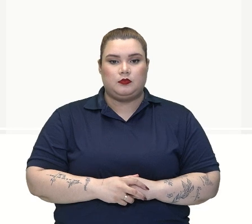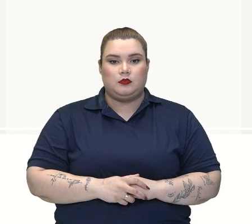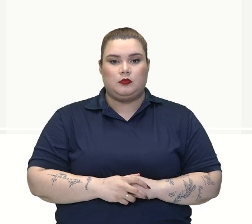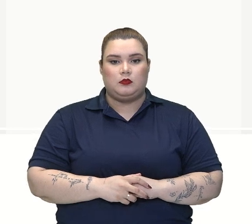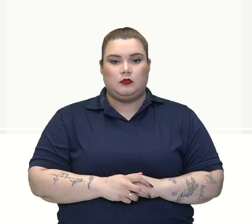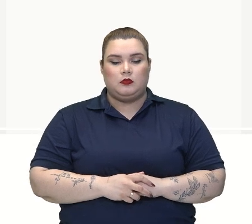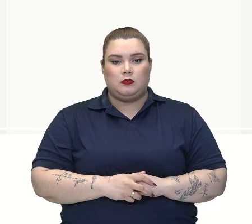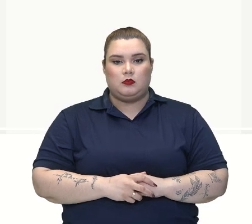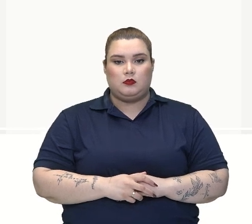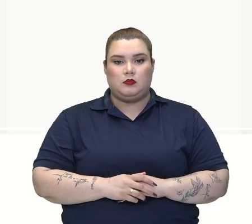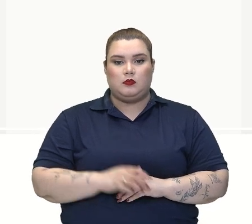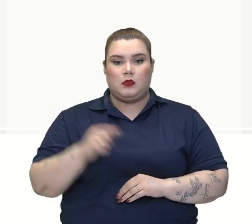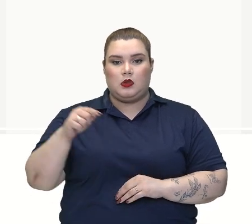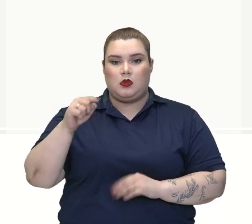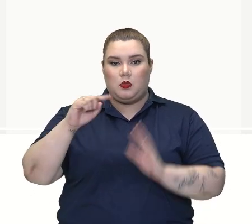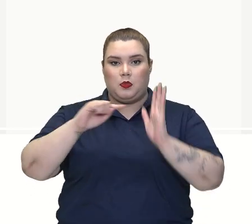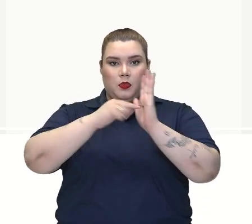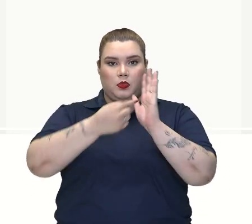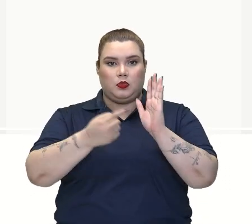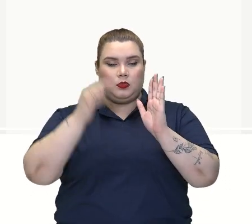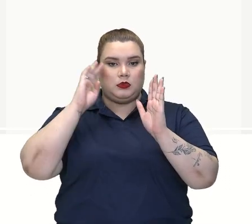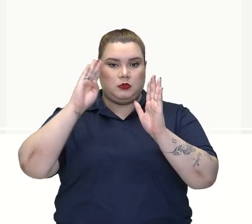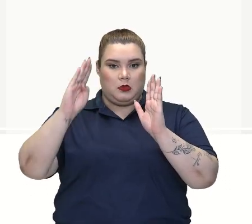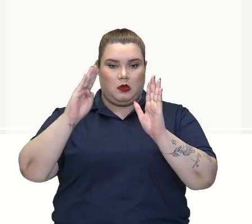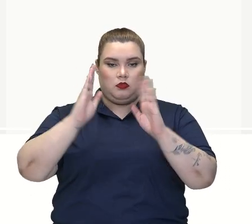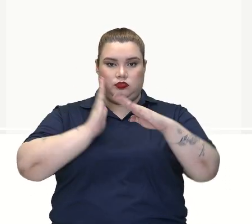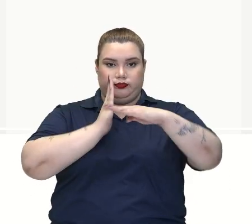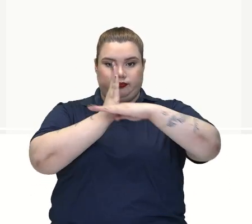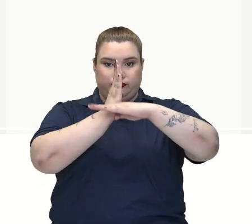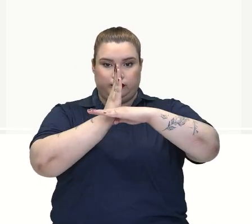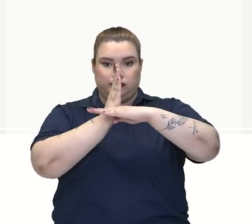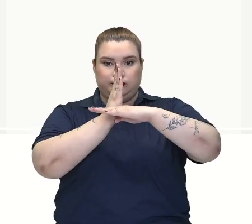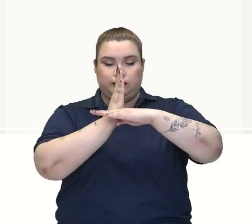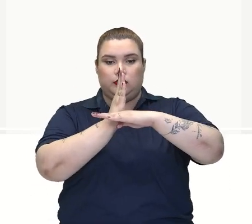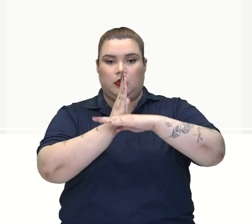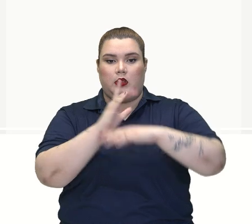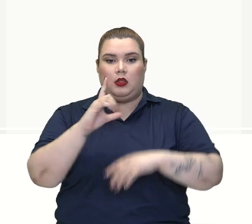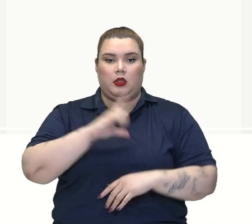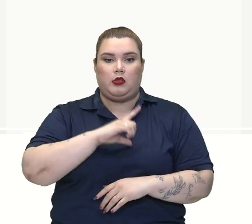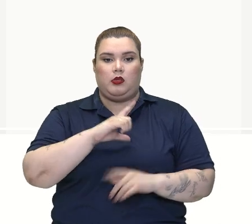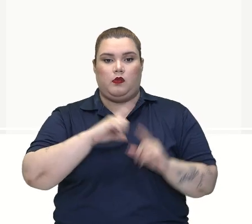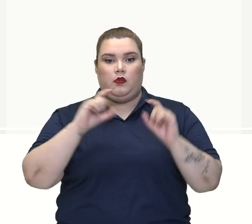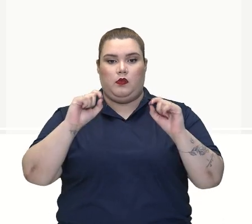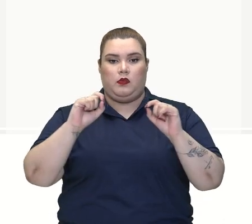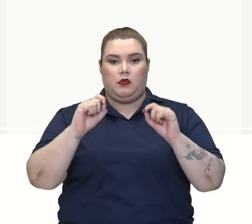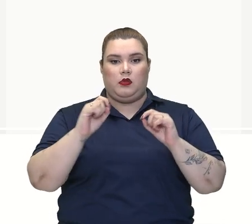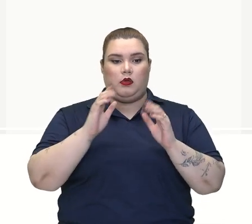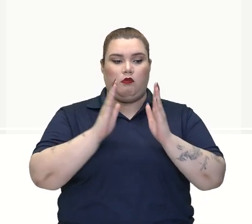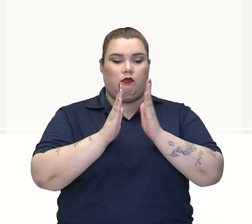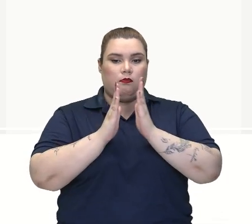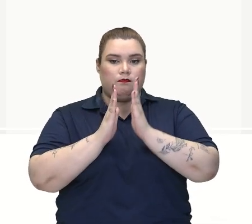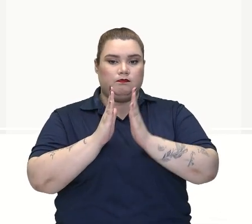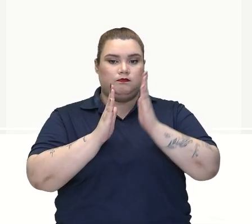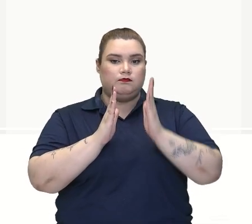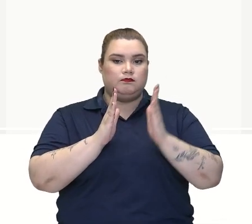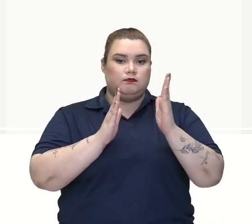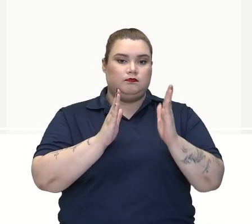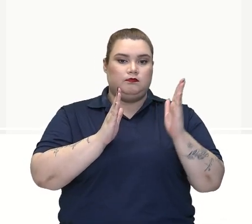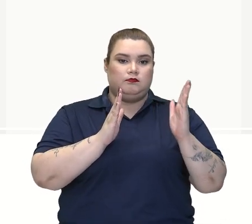aqui do centro da elipse, o foco vai estar a 6